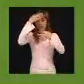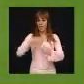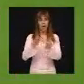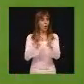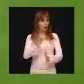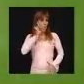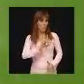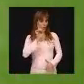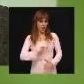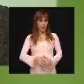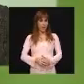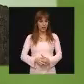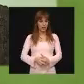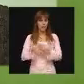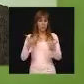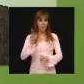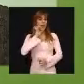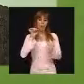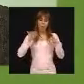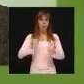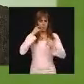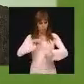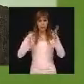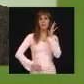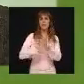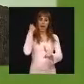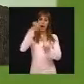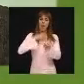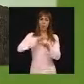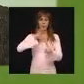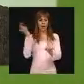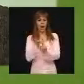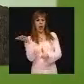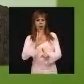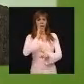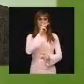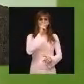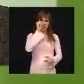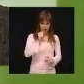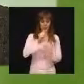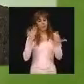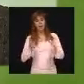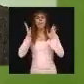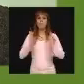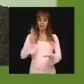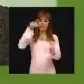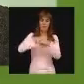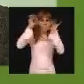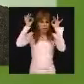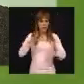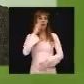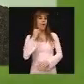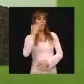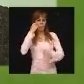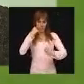dignidade de todas as mulheres. Importa hoje tornar vitoriosa a luta pela despenalização da IVG. Importa votar pelo fim das humilhações,